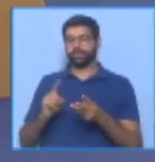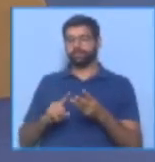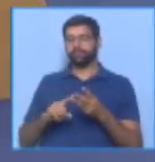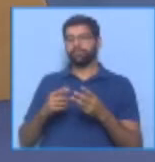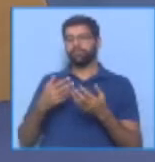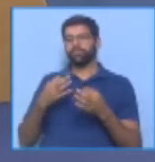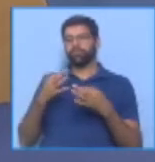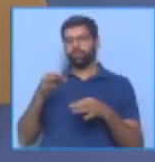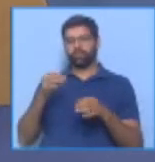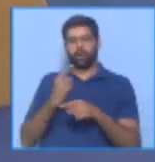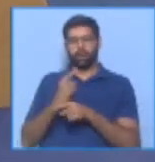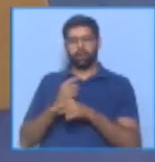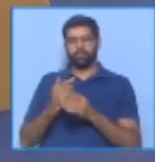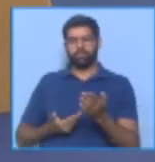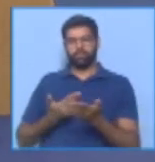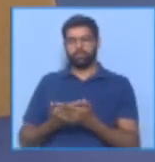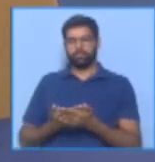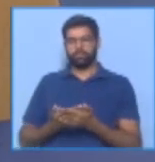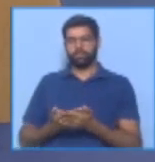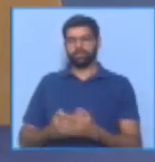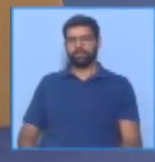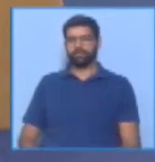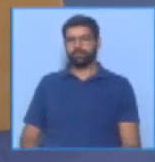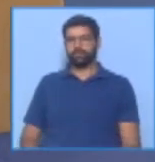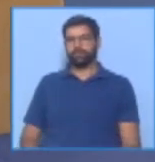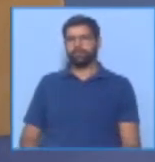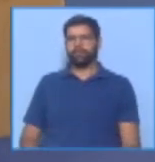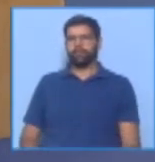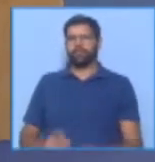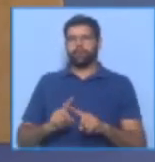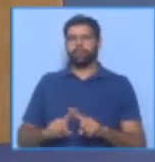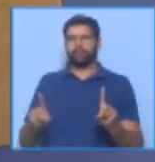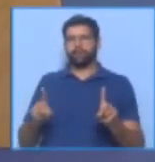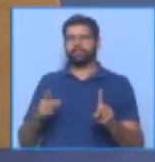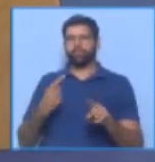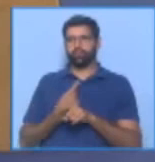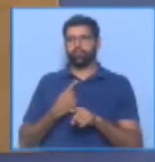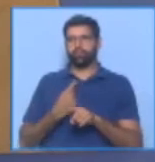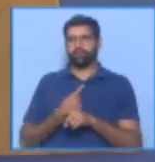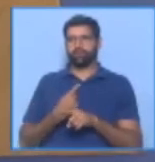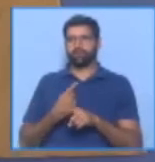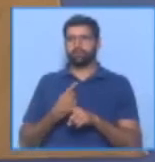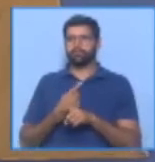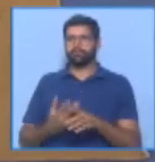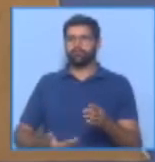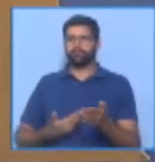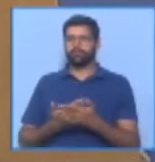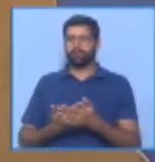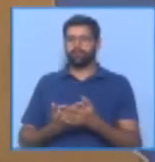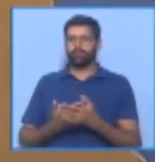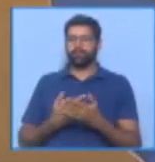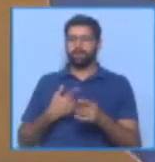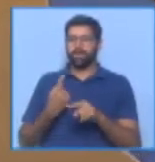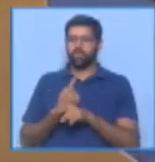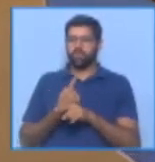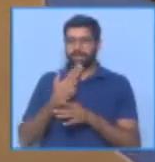este documento que, identificados as convergências das causas justas, se proponha um diálogo da razão.